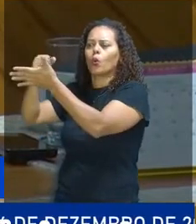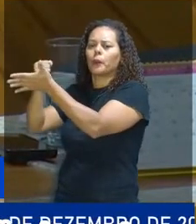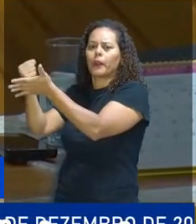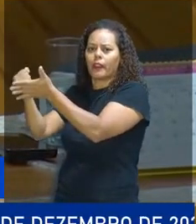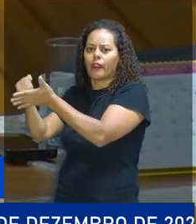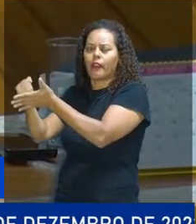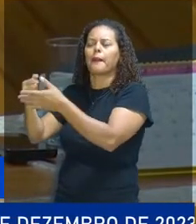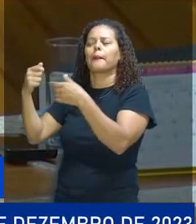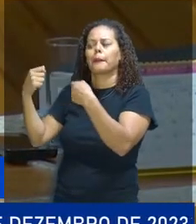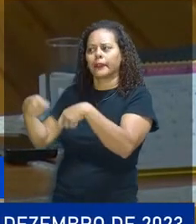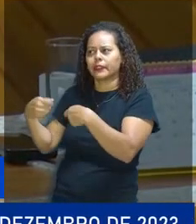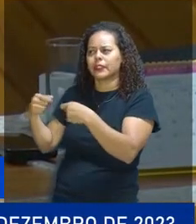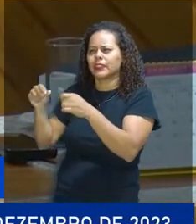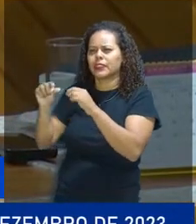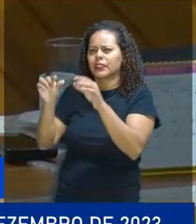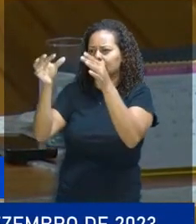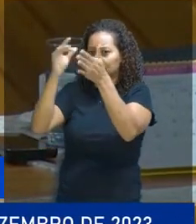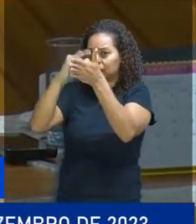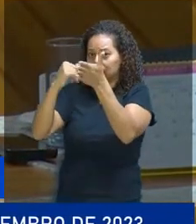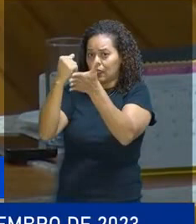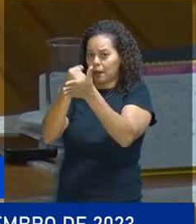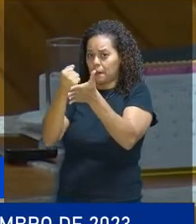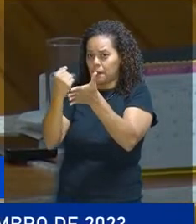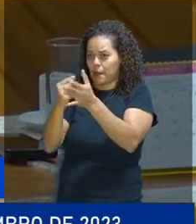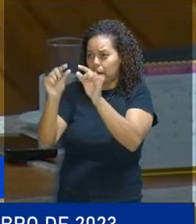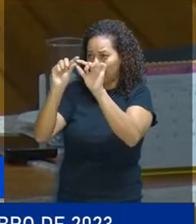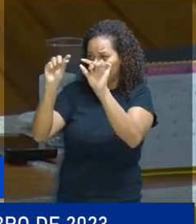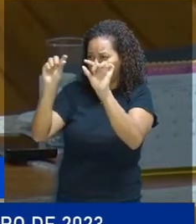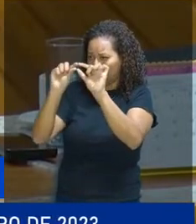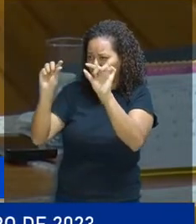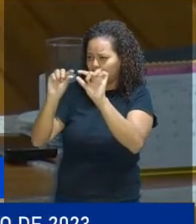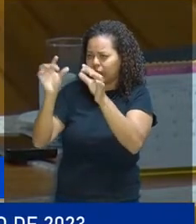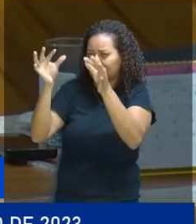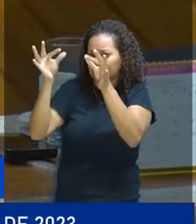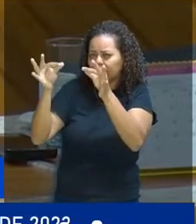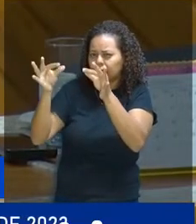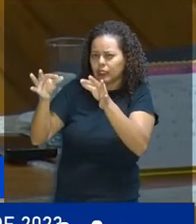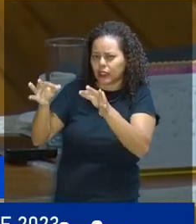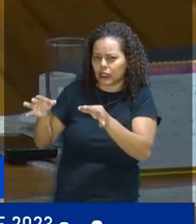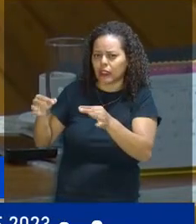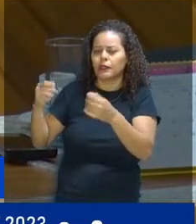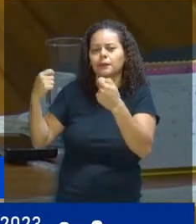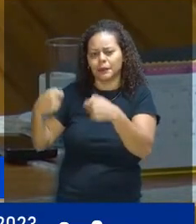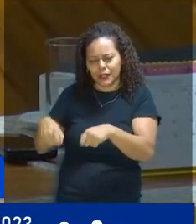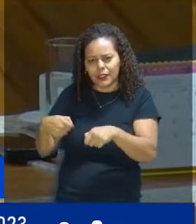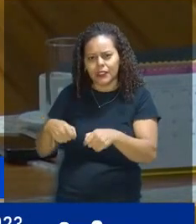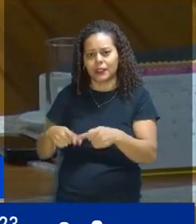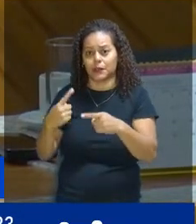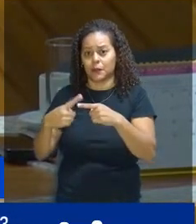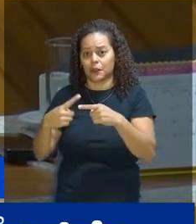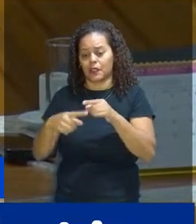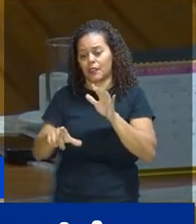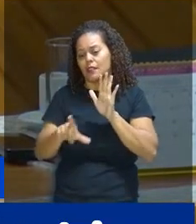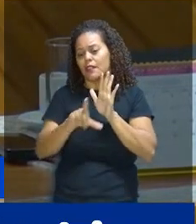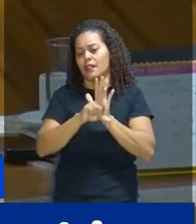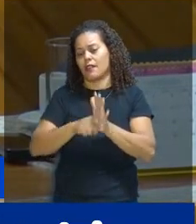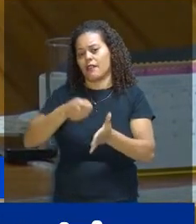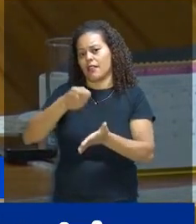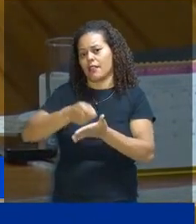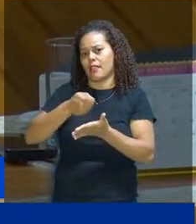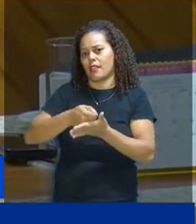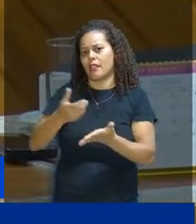serviço. No caso restrito das pesquisas eleitorais, pois assim como restou identificado nas notas fiscais